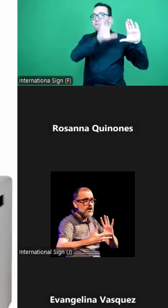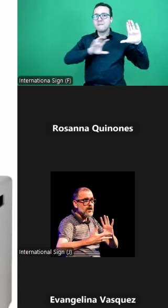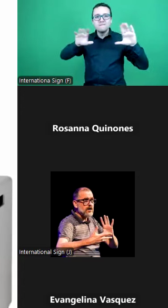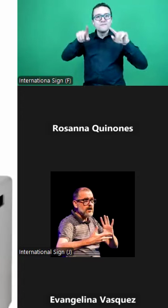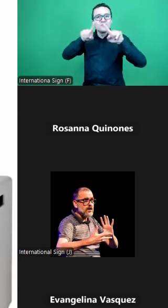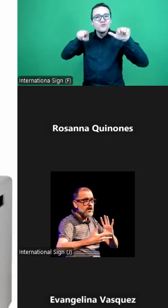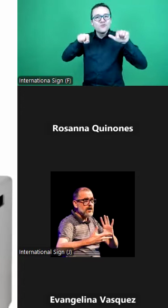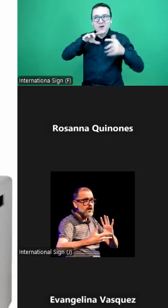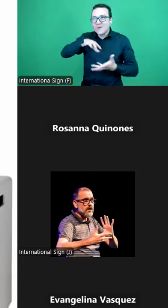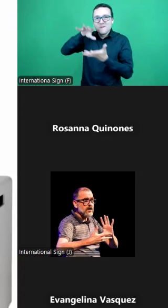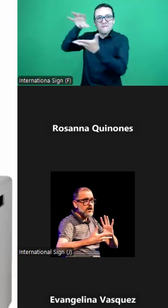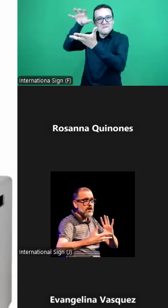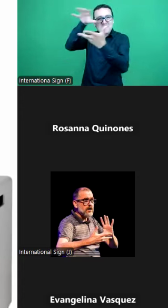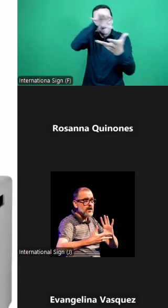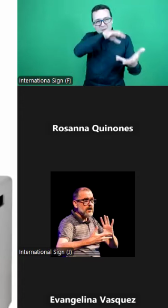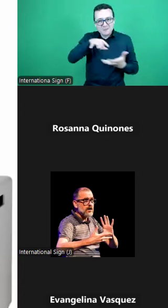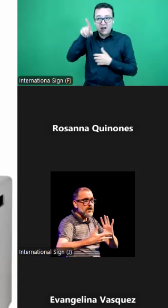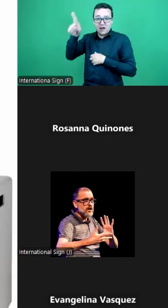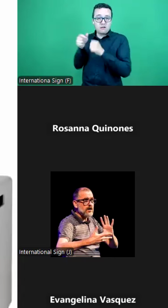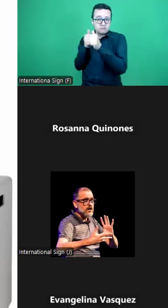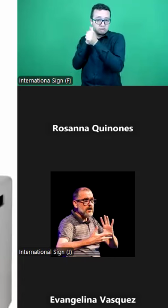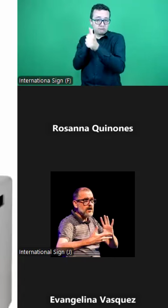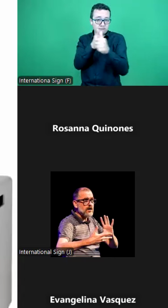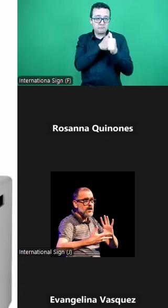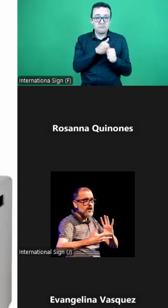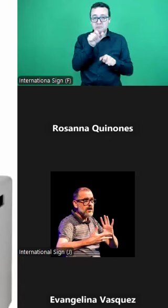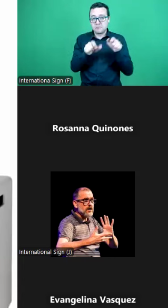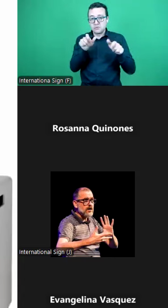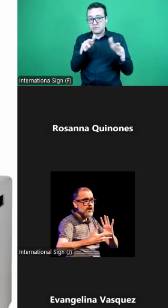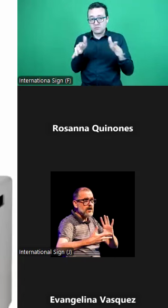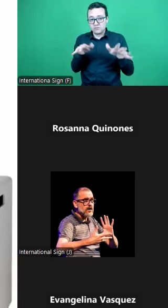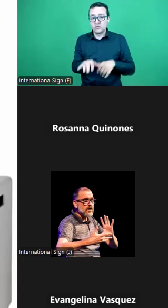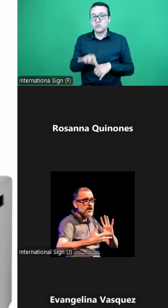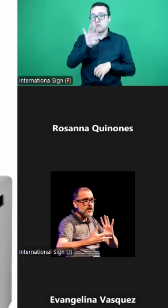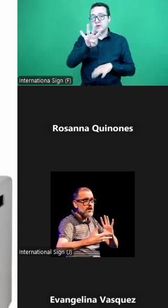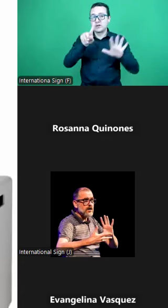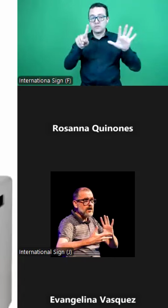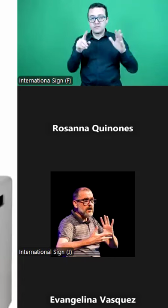Dentro de ella se encuentran en seguimiento aproximadamente e existe um monitoramento de